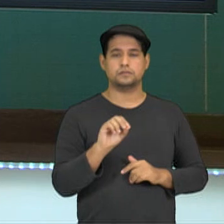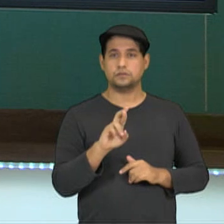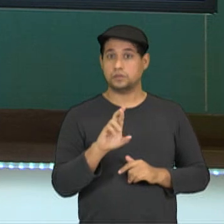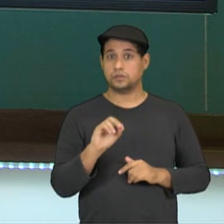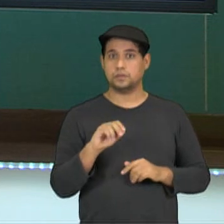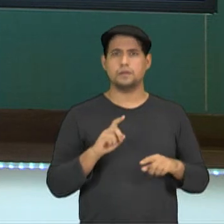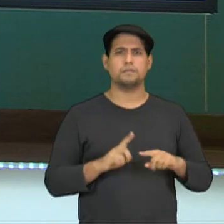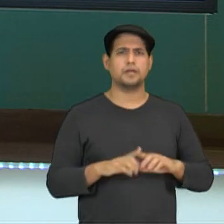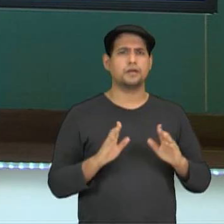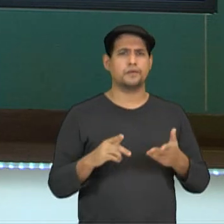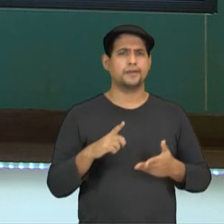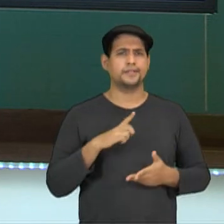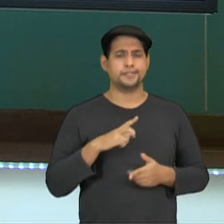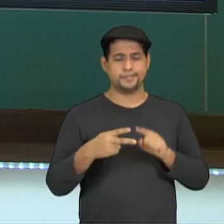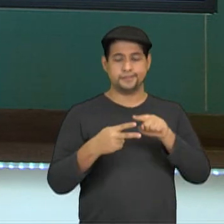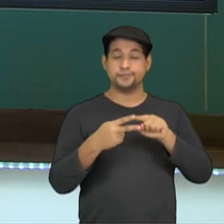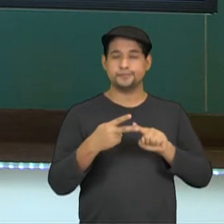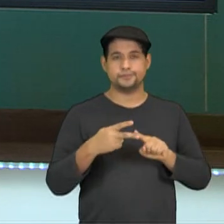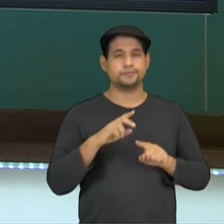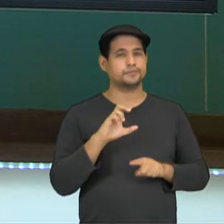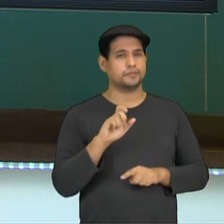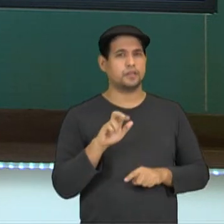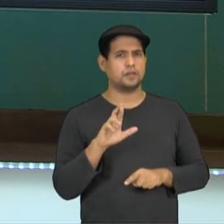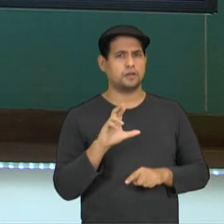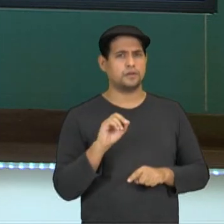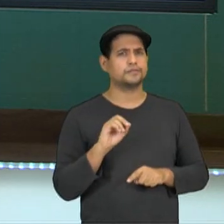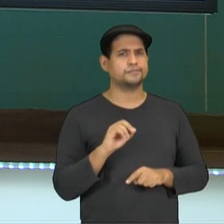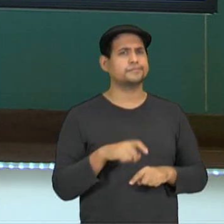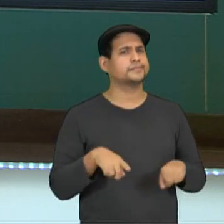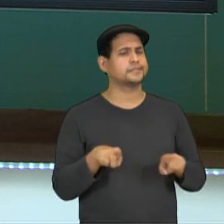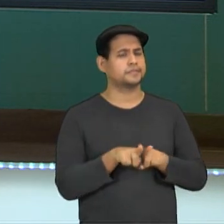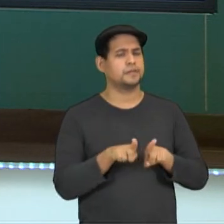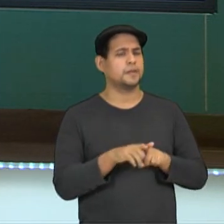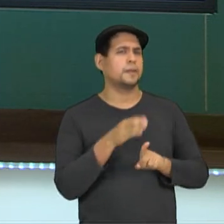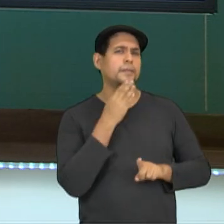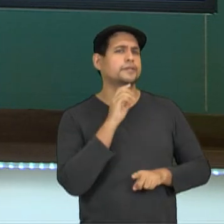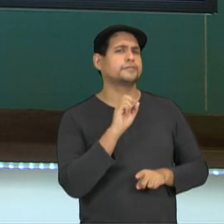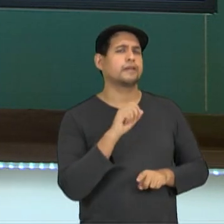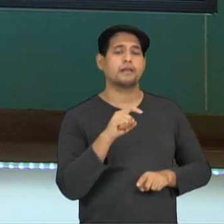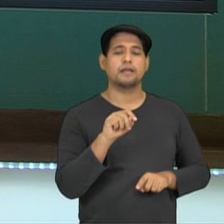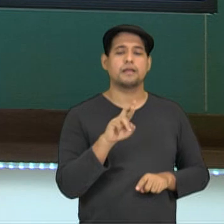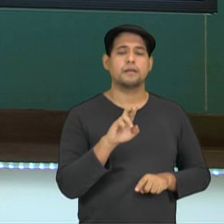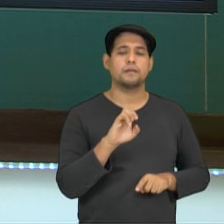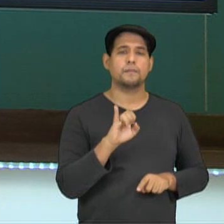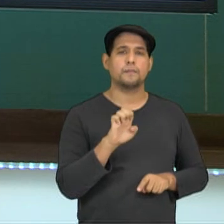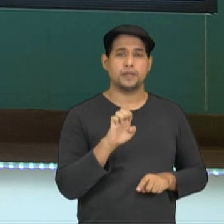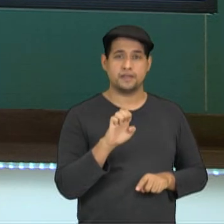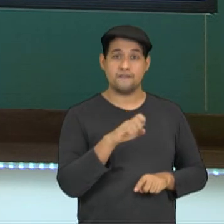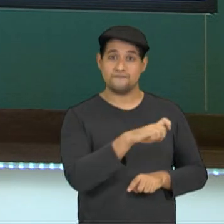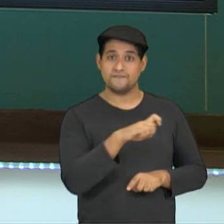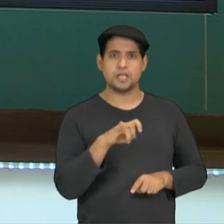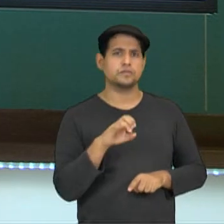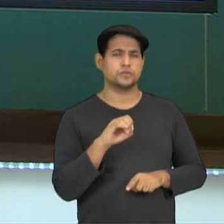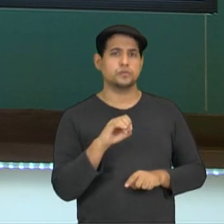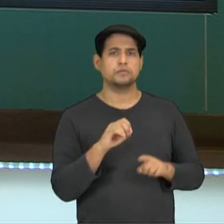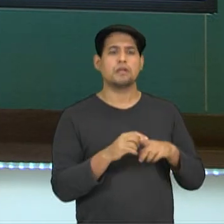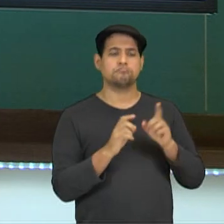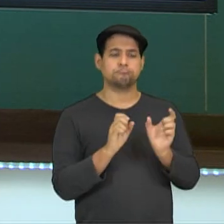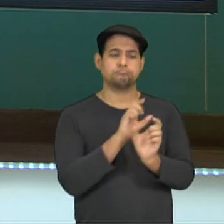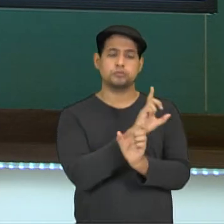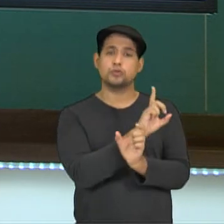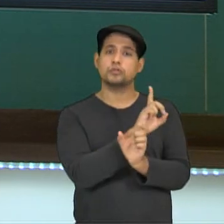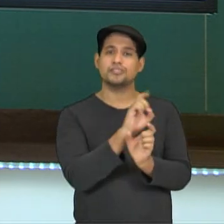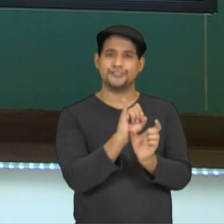nesse caso nós temos 2 cloros. Então, ele também vai pedir um prefixo. E nesse caso, o prefixo para 2